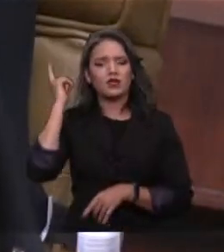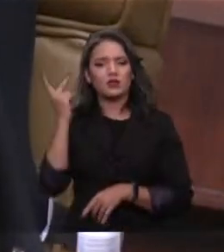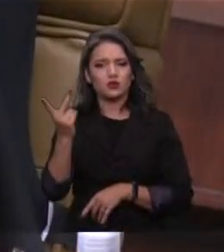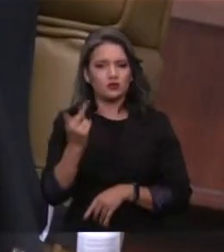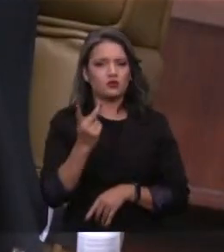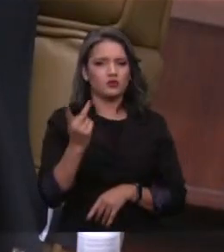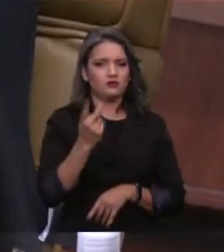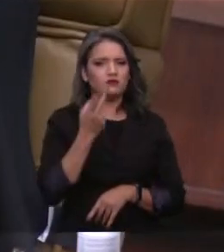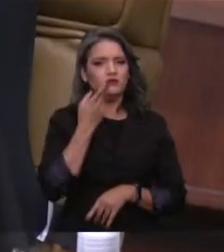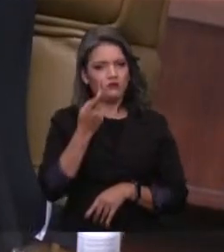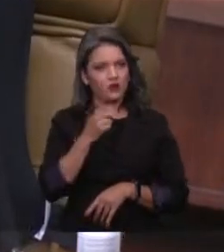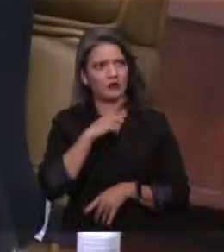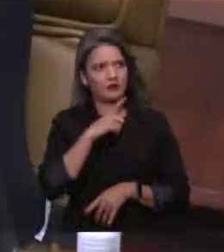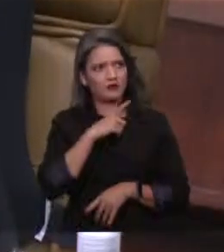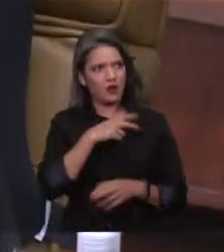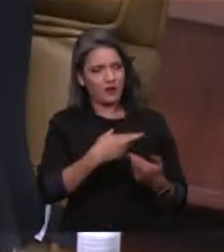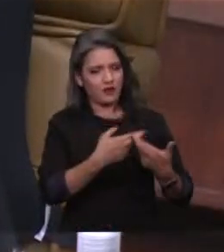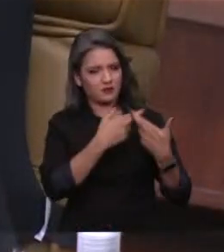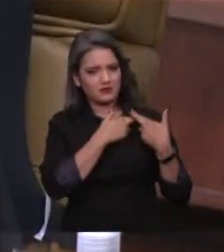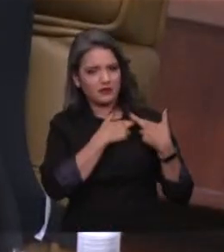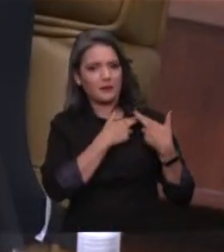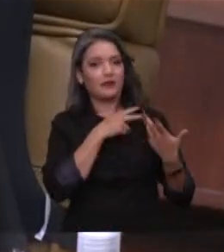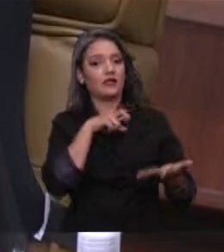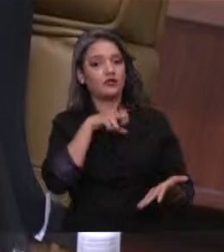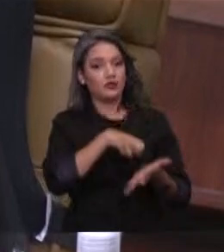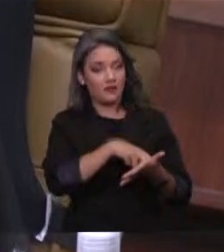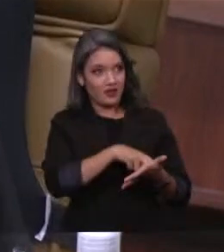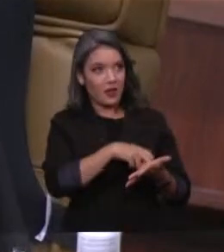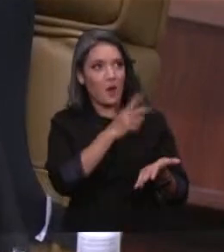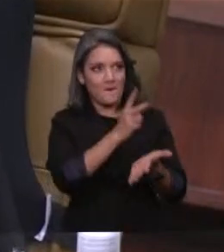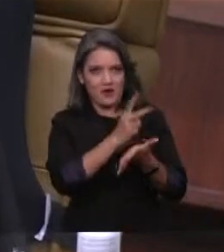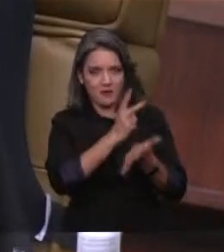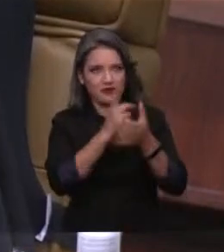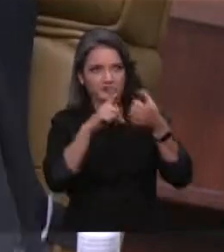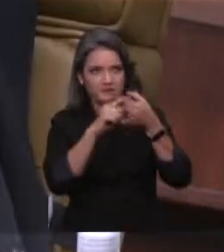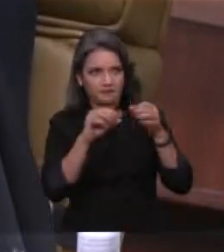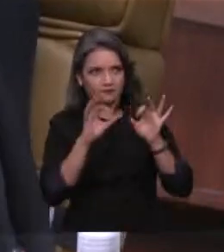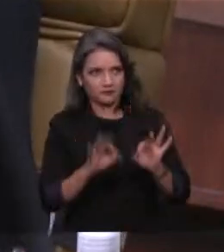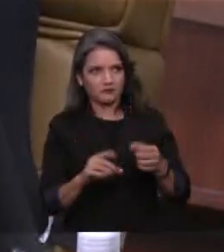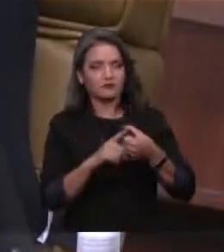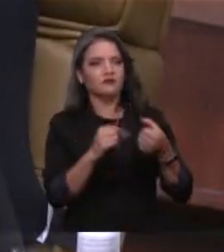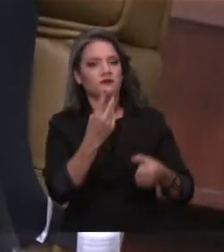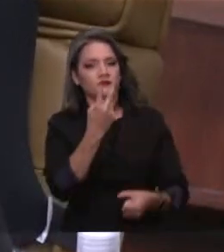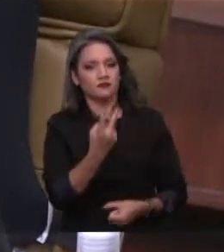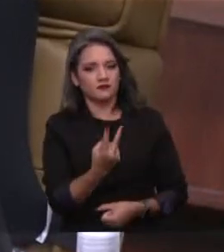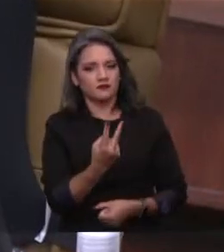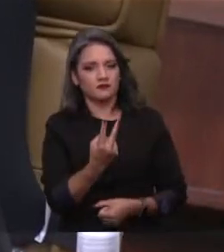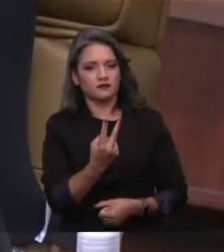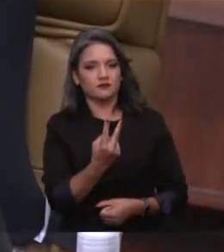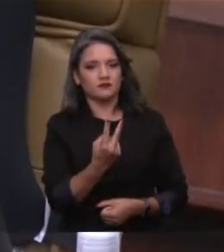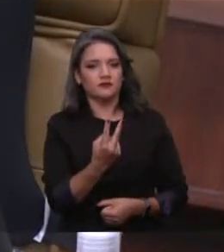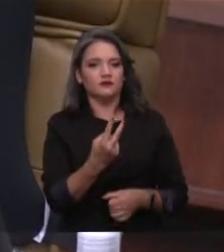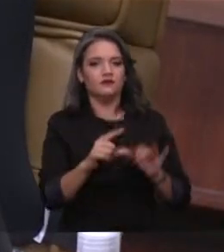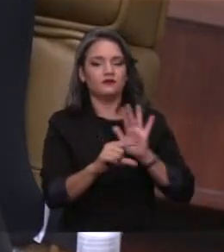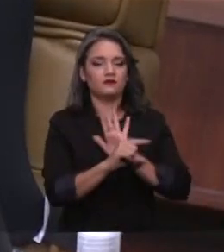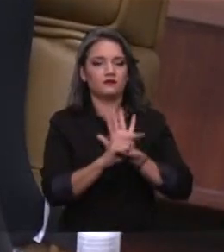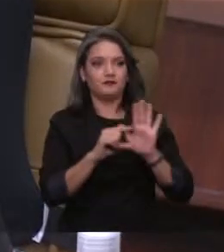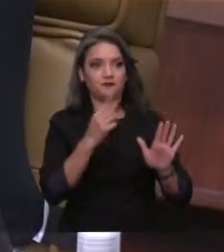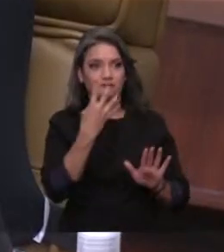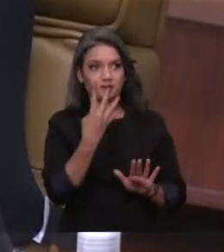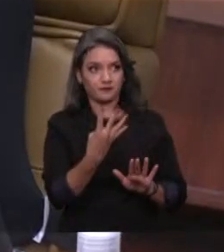a responsabilidade penal nos termos dos mesmos dispositivos. Artigo 2º,